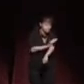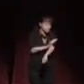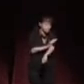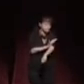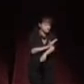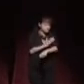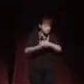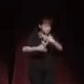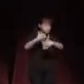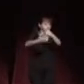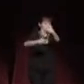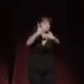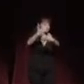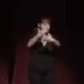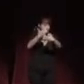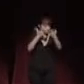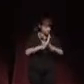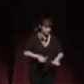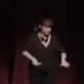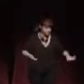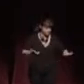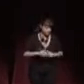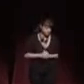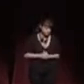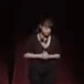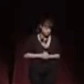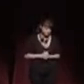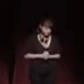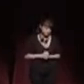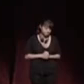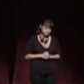fundamental para o pleno desenvolvimento delas.